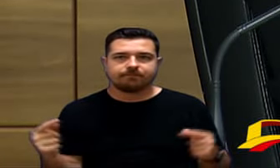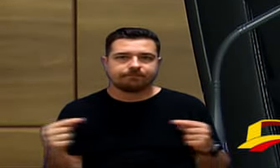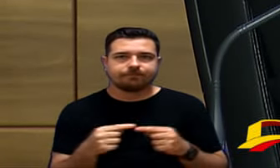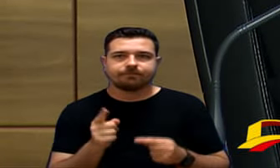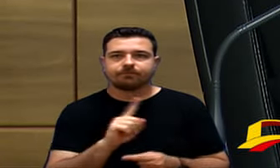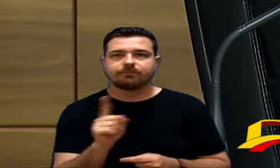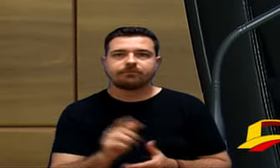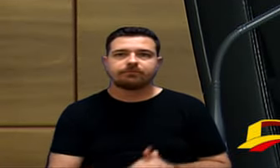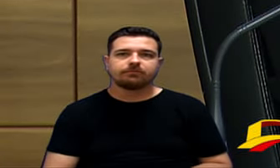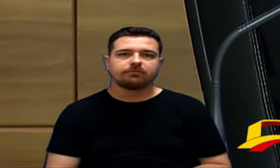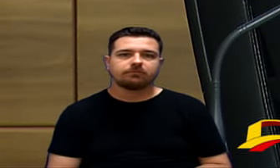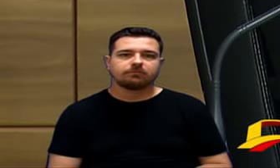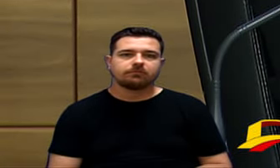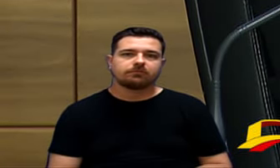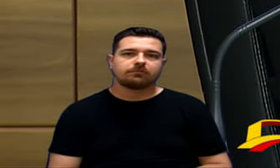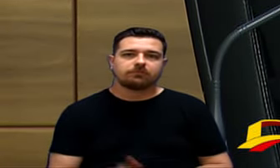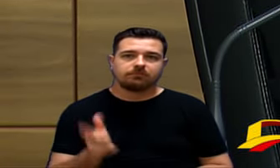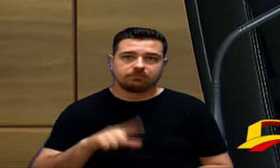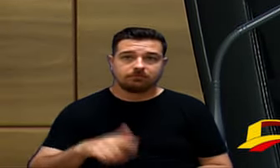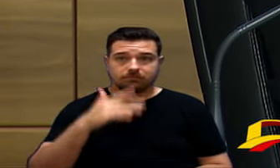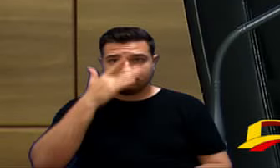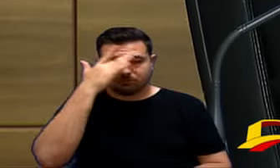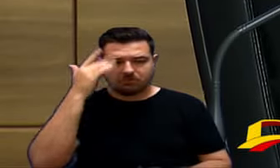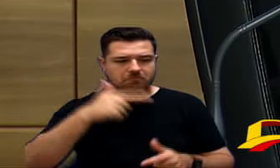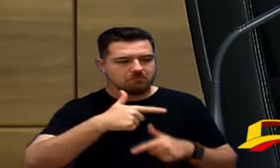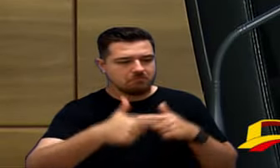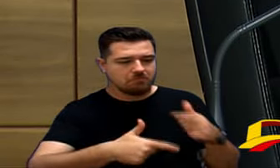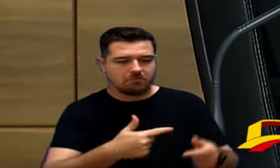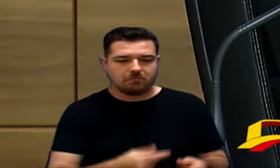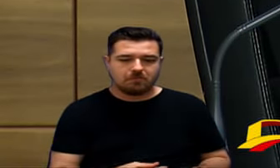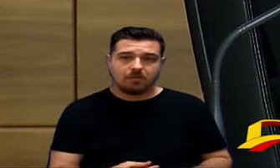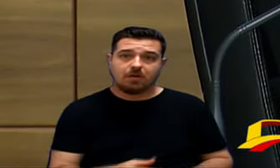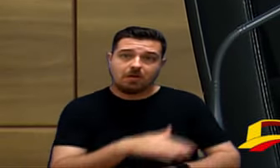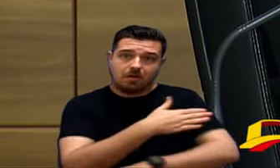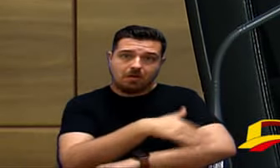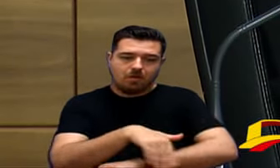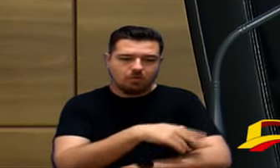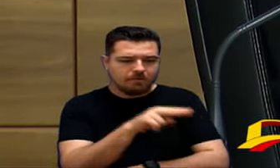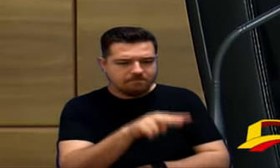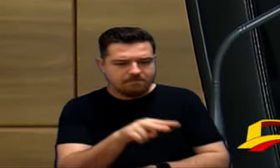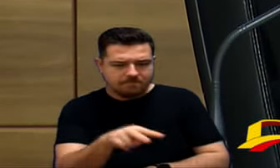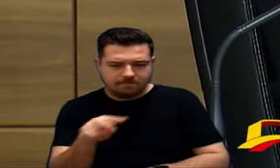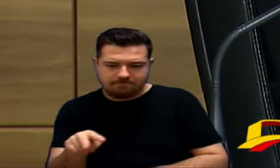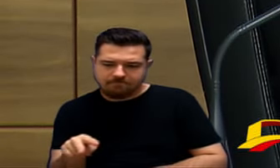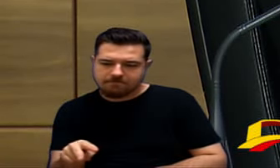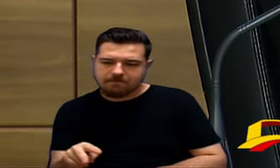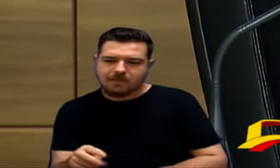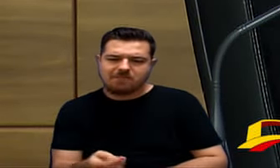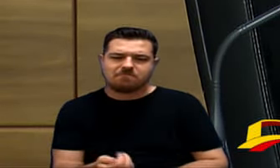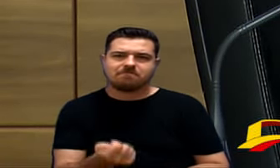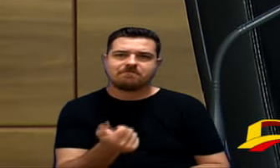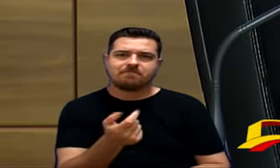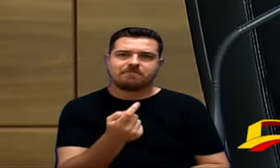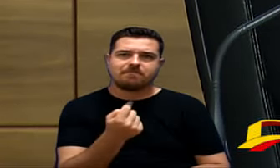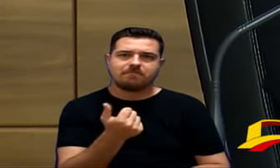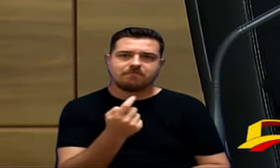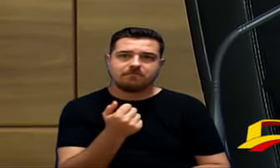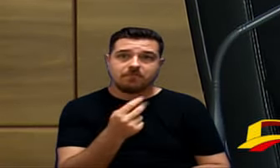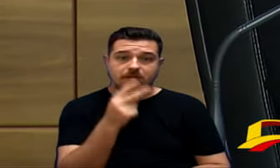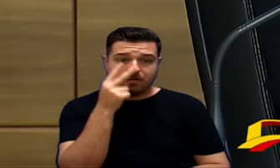Aliás o senhor comentou que os coletores a gente vê poucos coletores na rua hoje que a gente vê vê são pessoas tentando achar